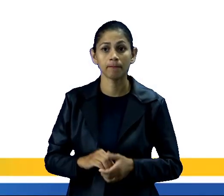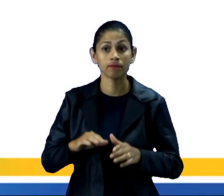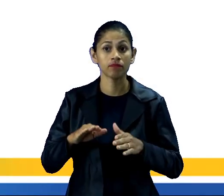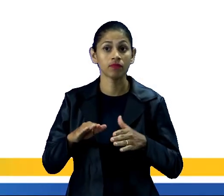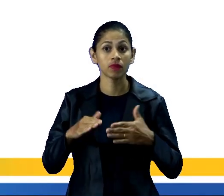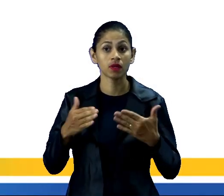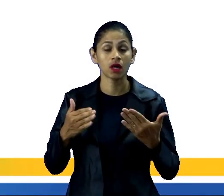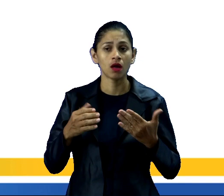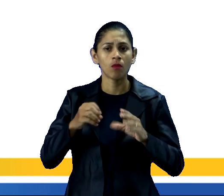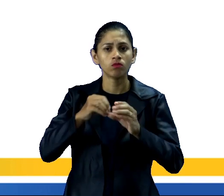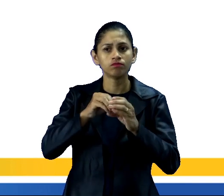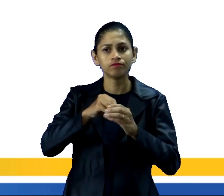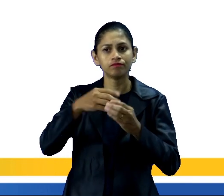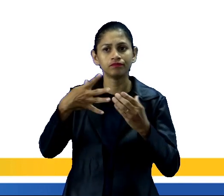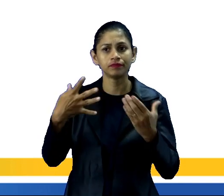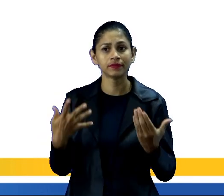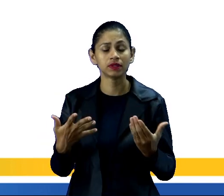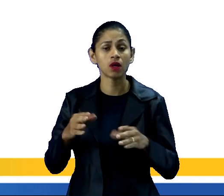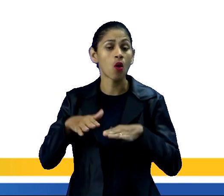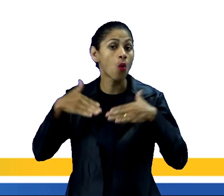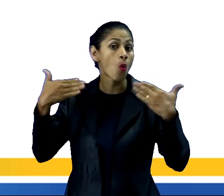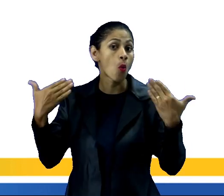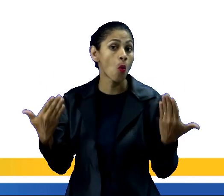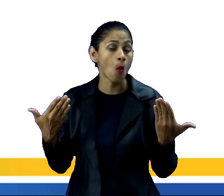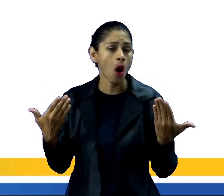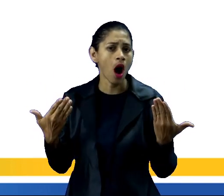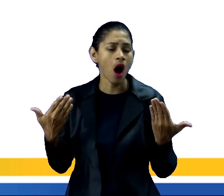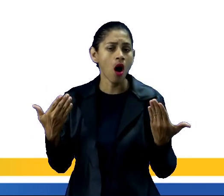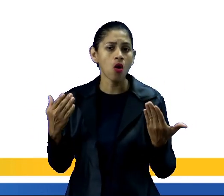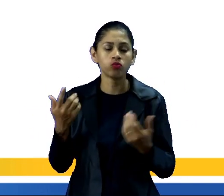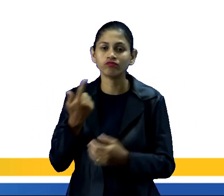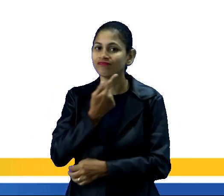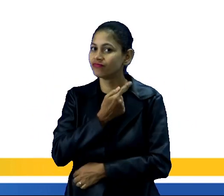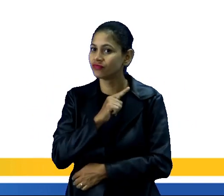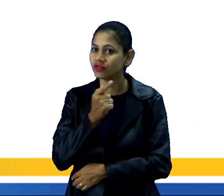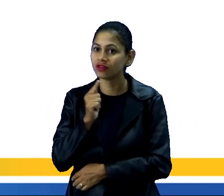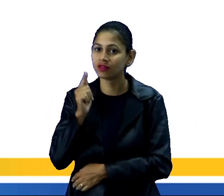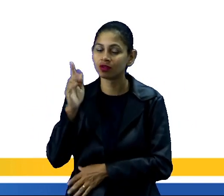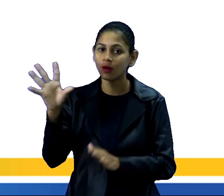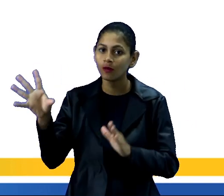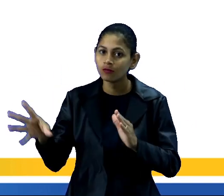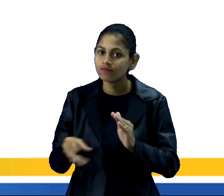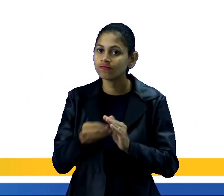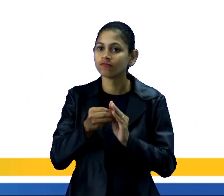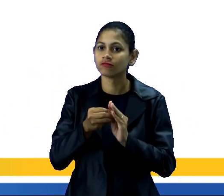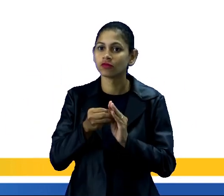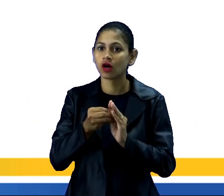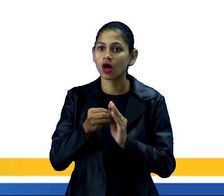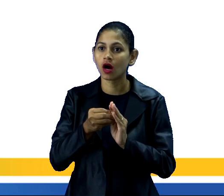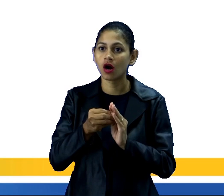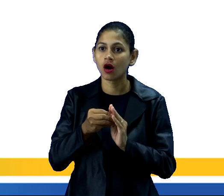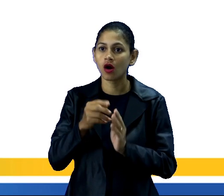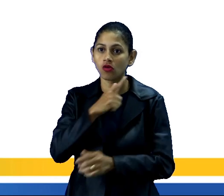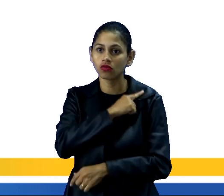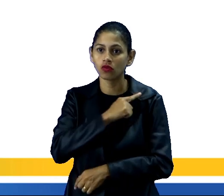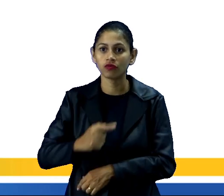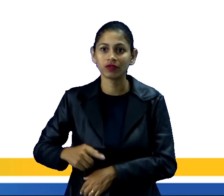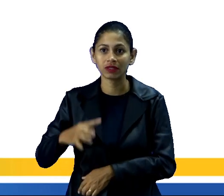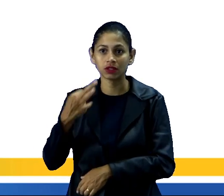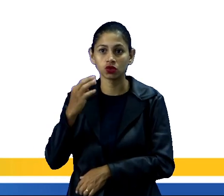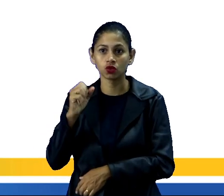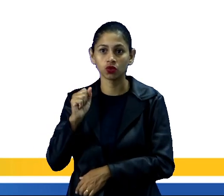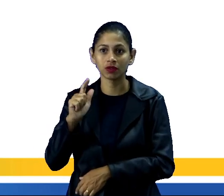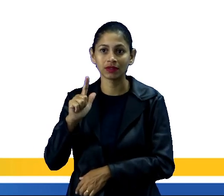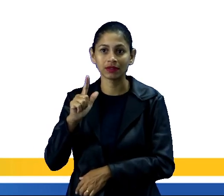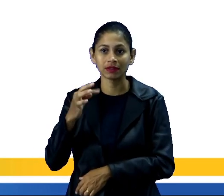Qual dessas características abaixo não pertence ao governo totalitário? Letra A, centralização do poder. Letra